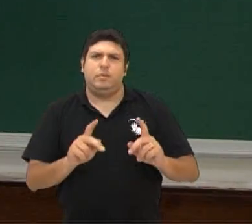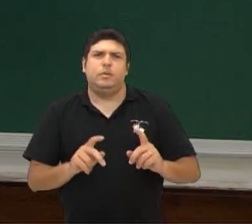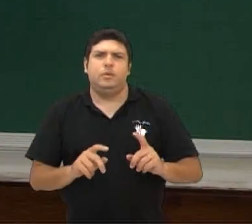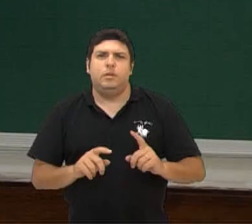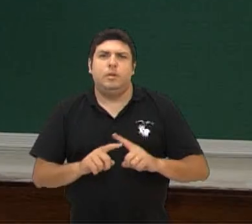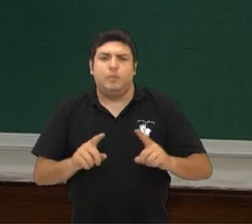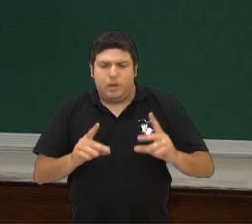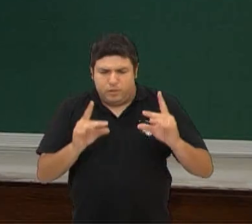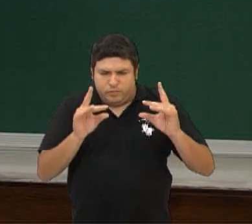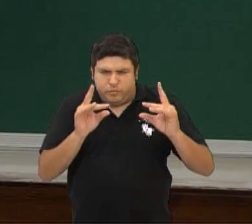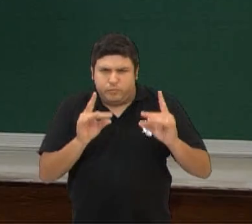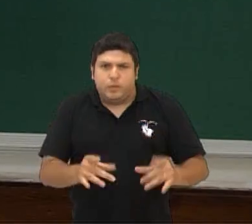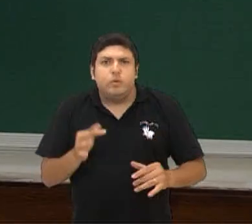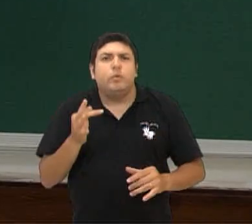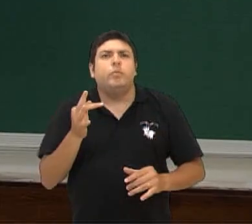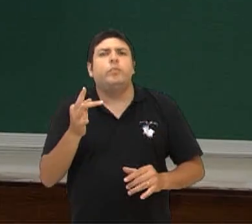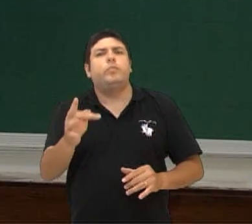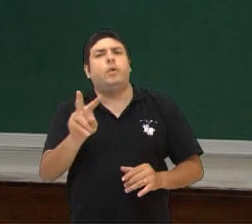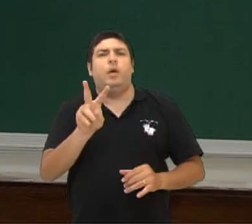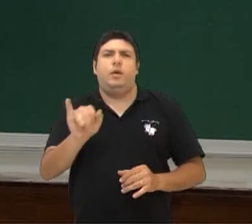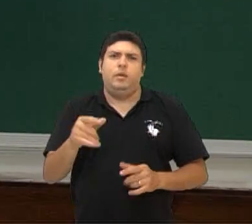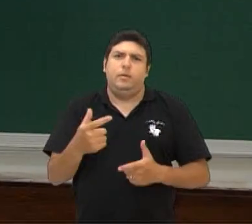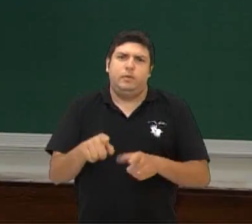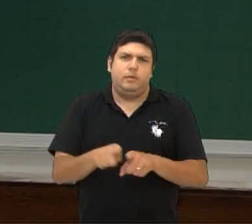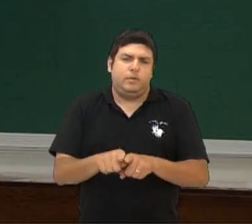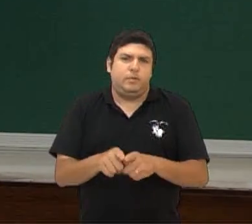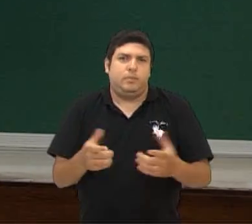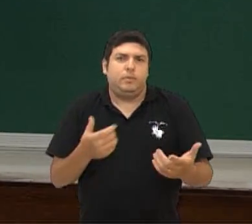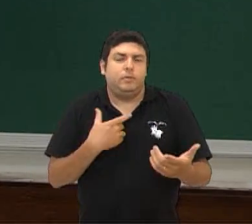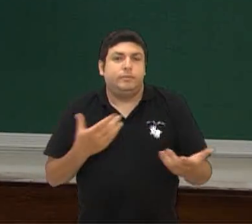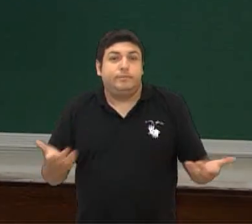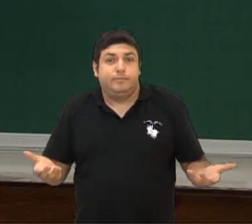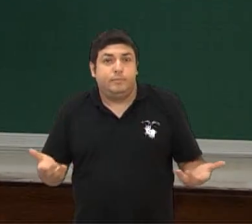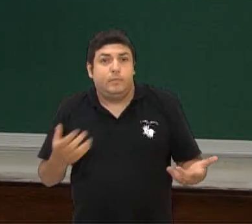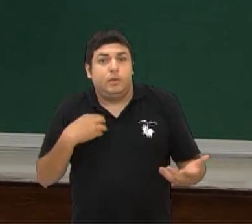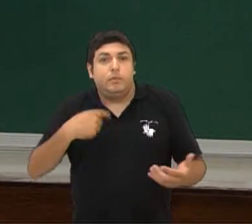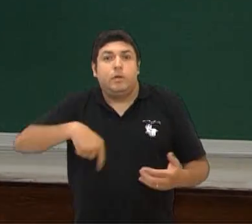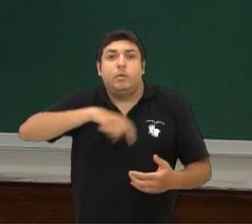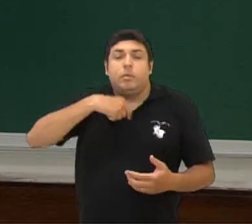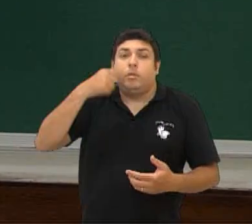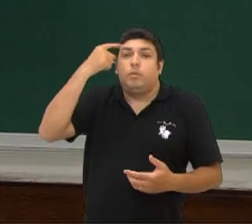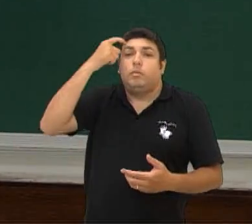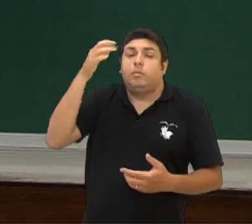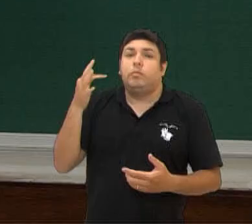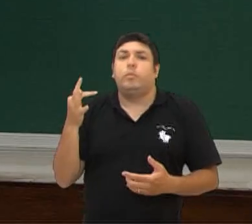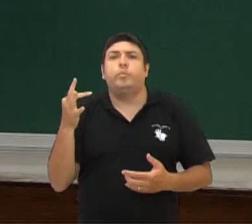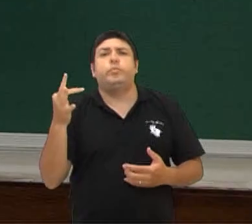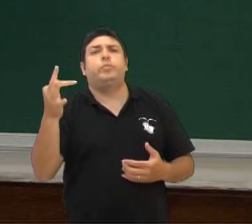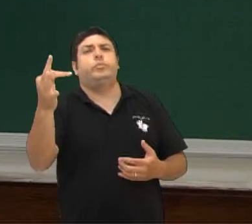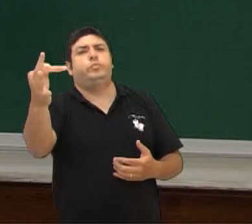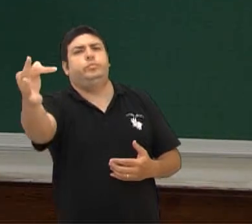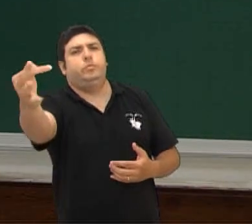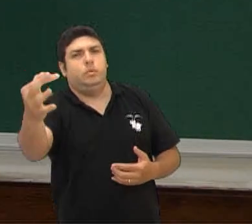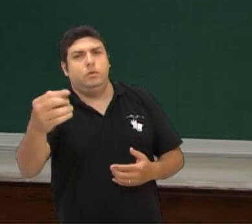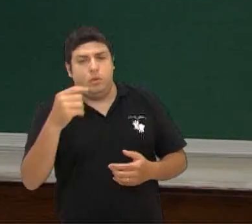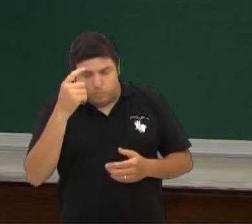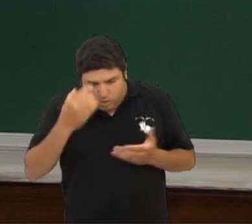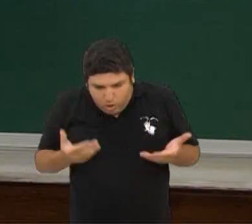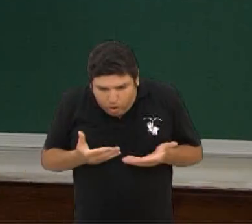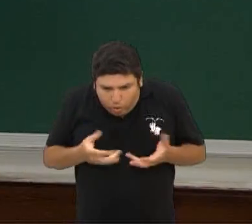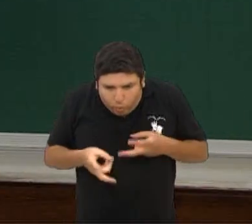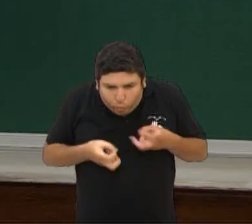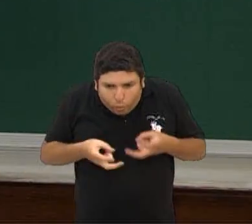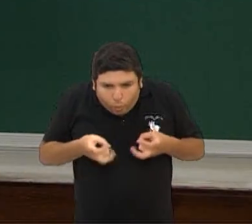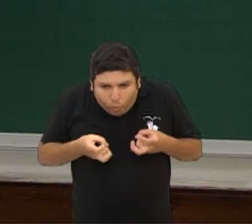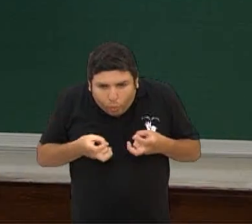aquilo lá vai acabar também? Então você não está resolvendo o problema? A gente tem que pensar no futuro longe ainda. Não pode pensar só no agora, senão você vai causar um